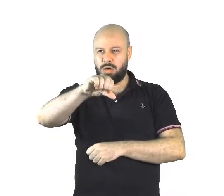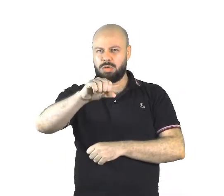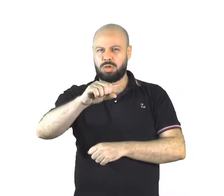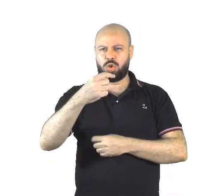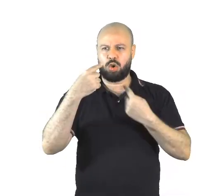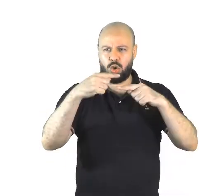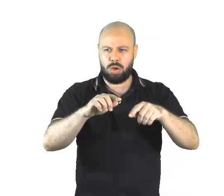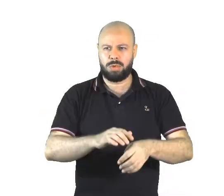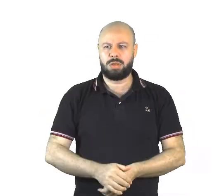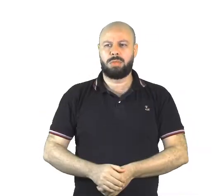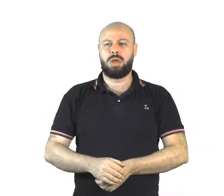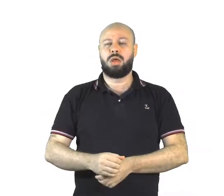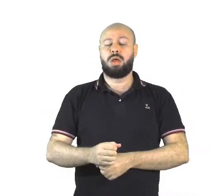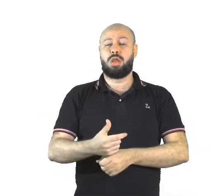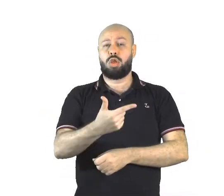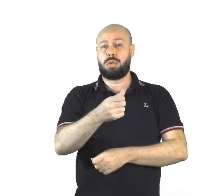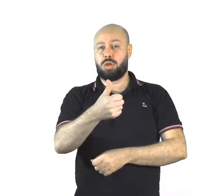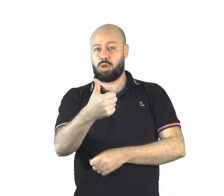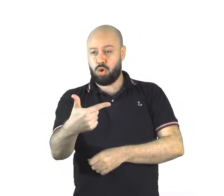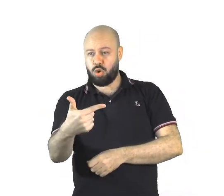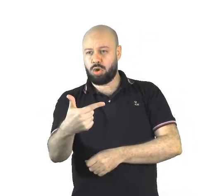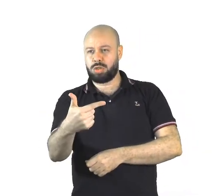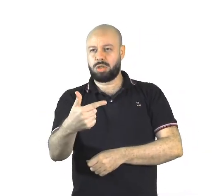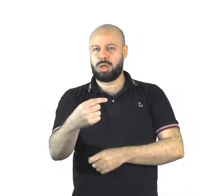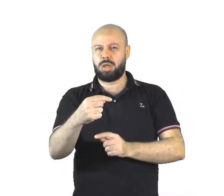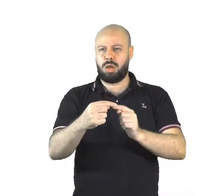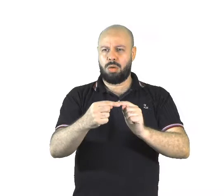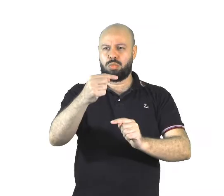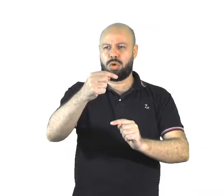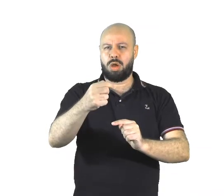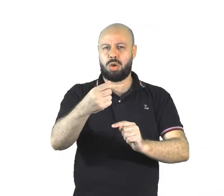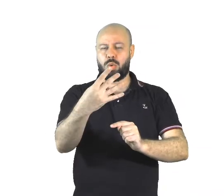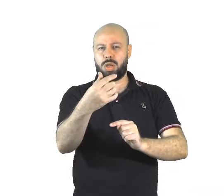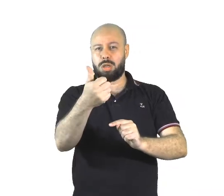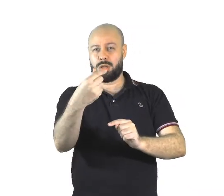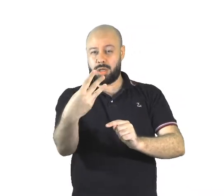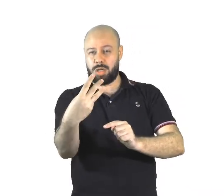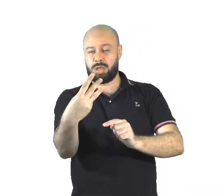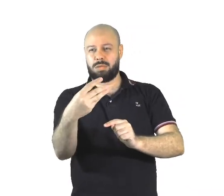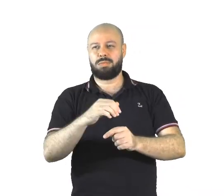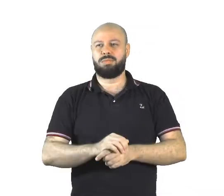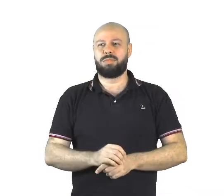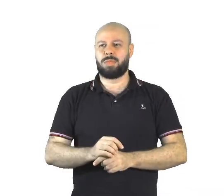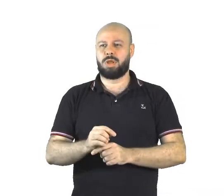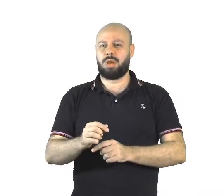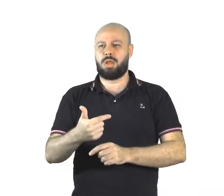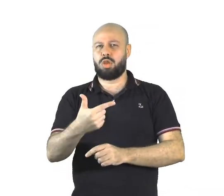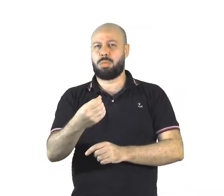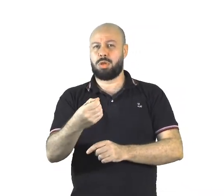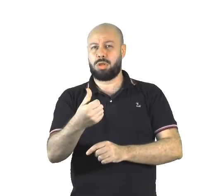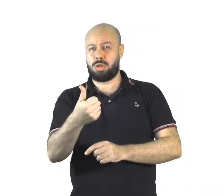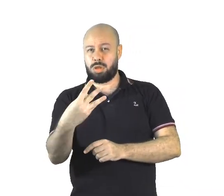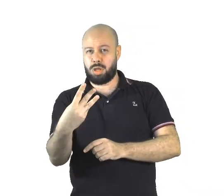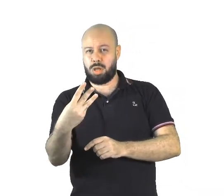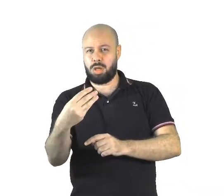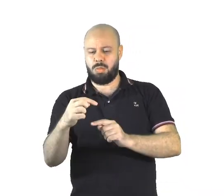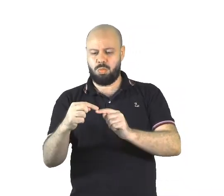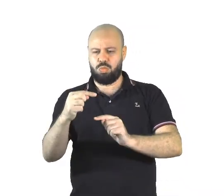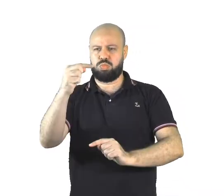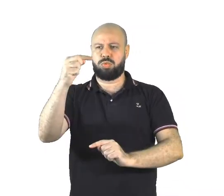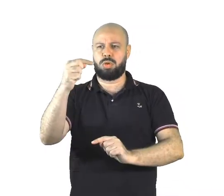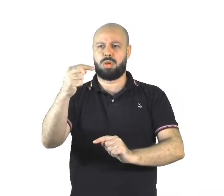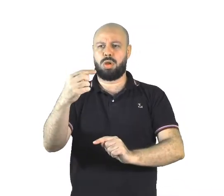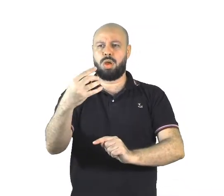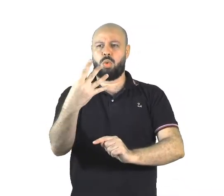Em 2012, subiu para 413. Em 2013, foi para